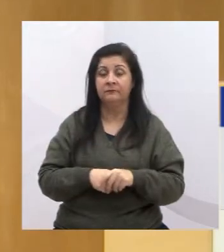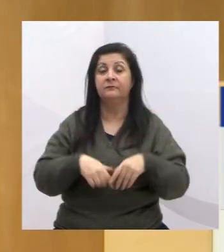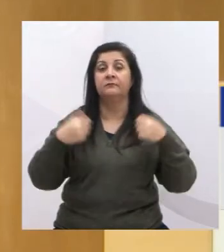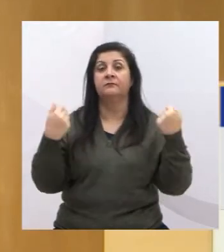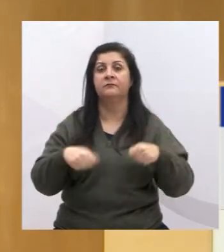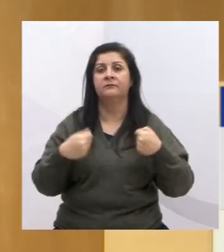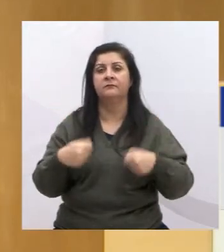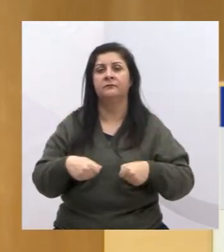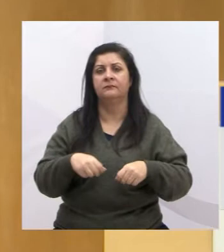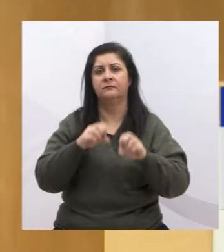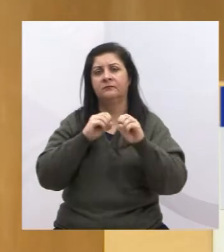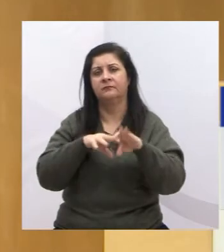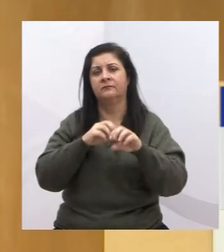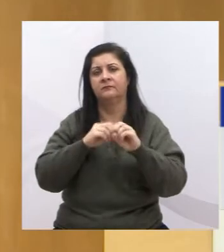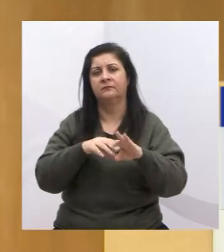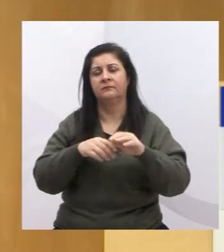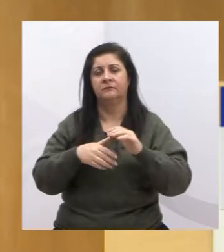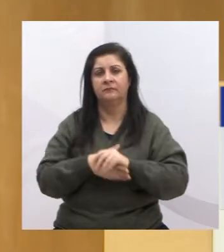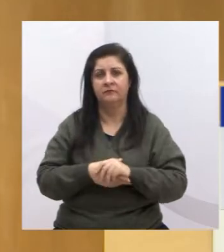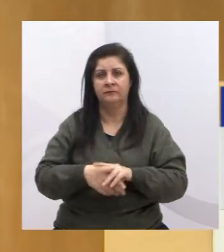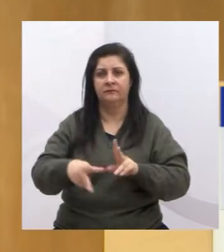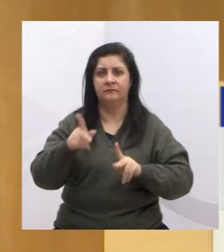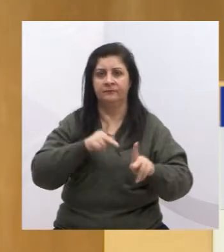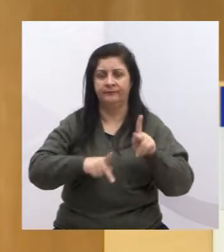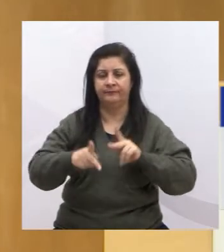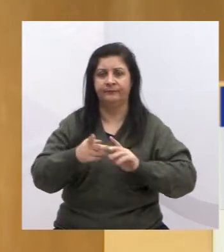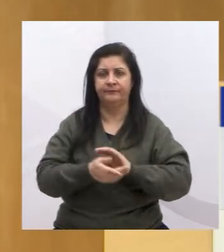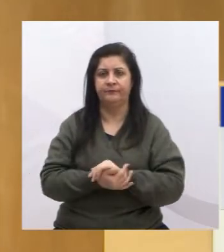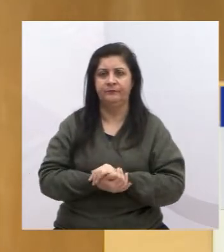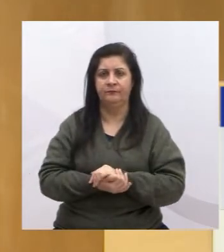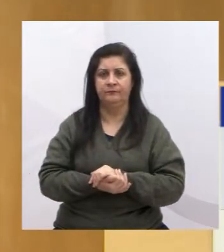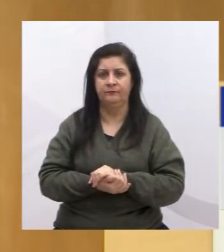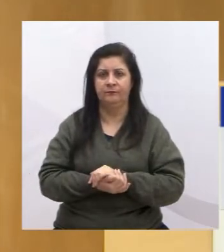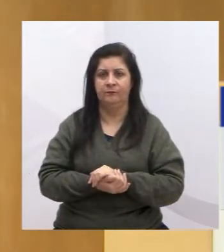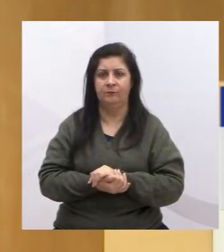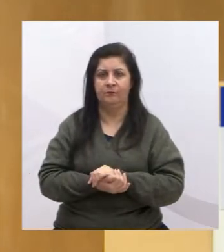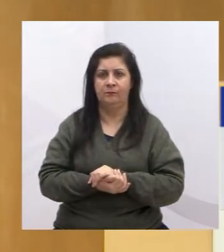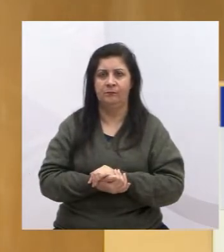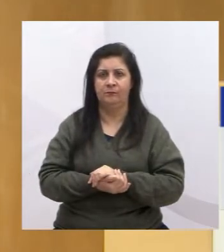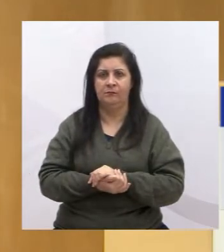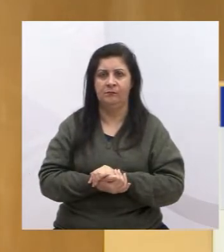precisamos educar a população.